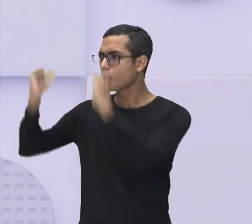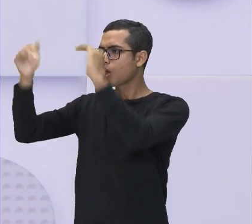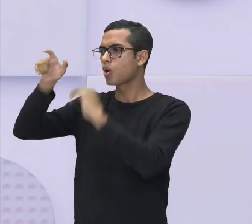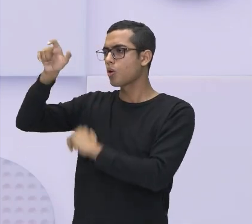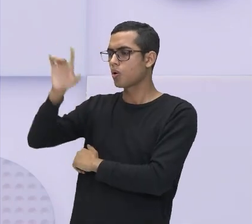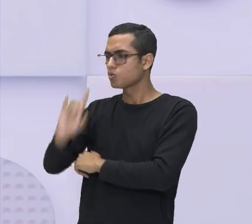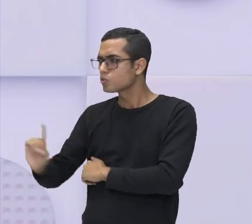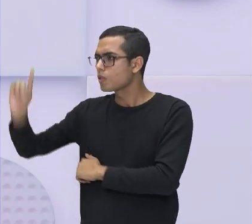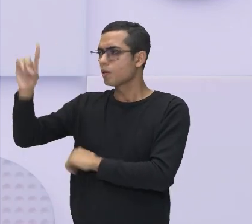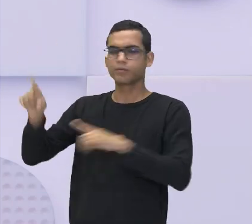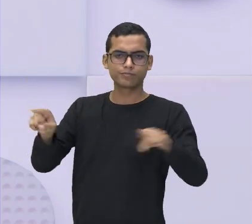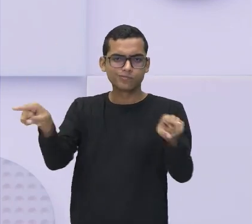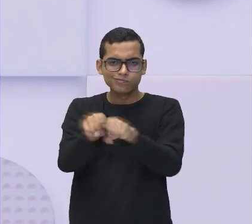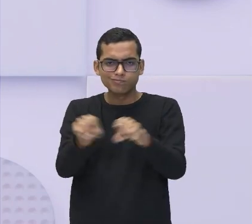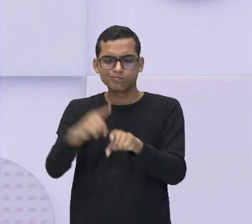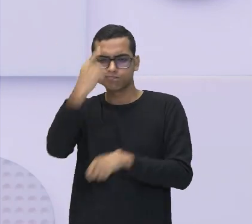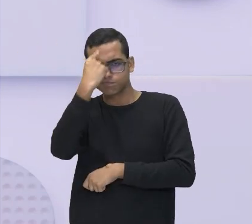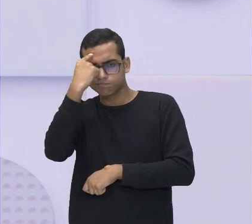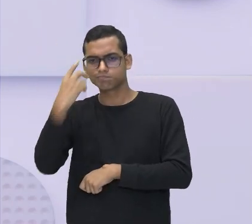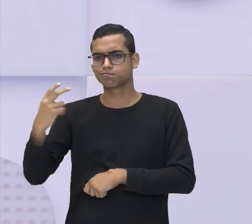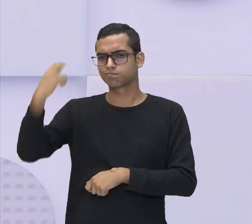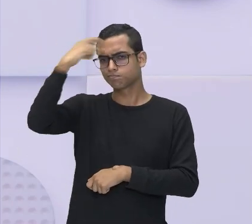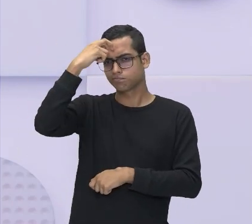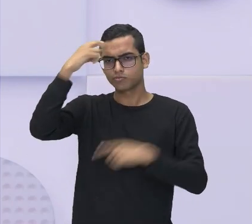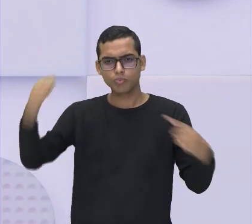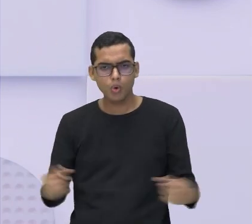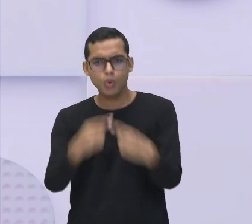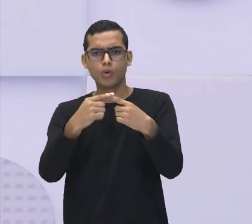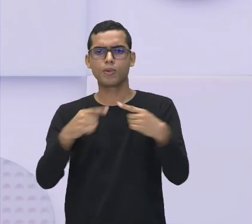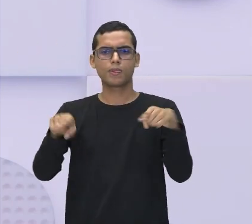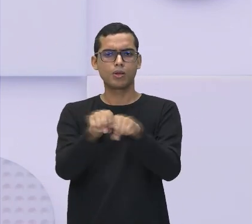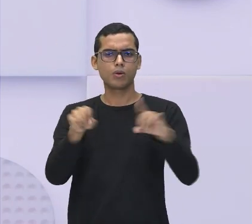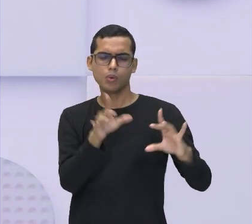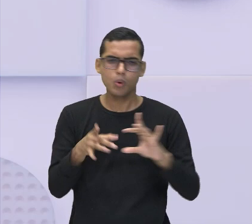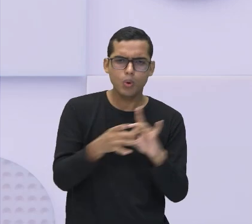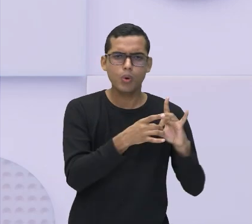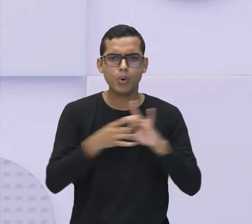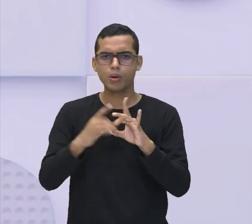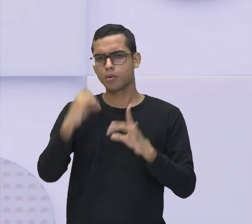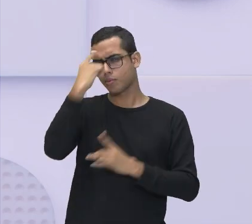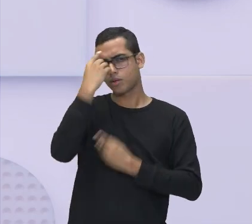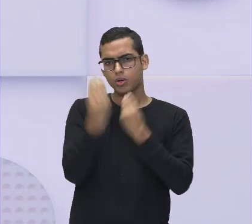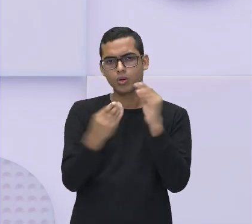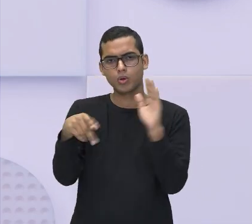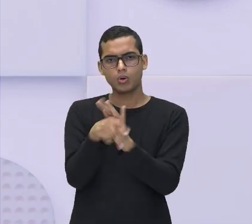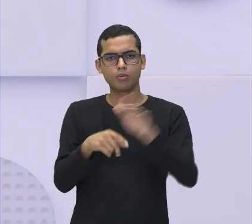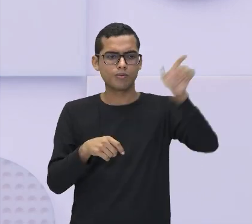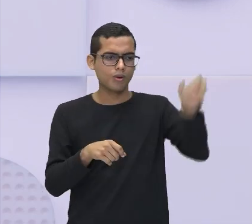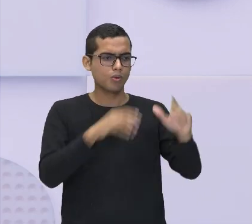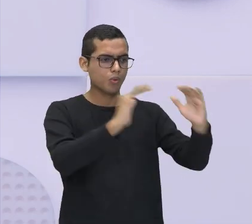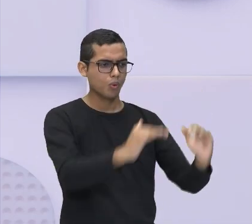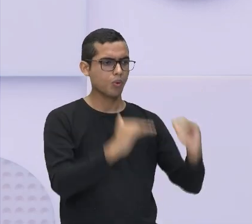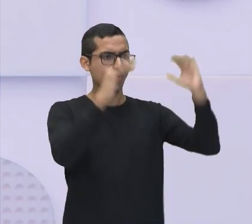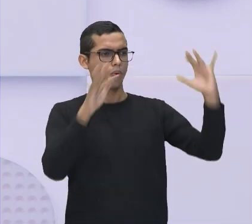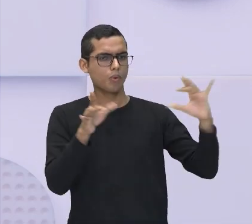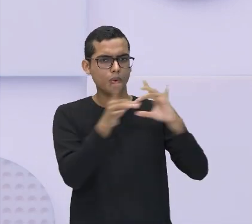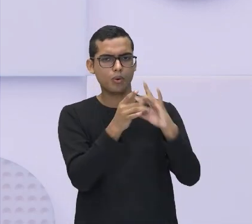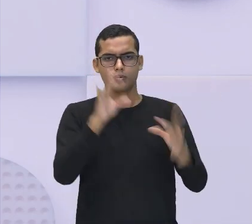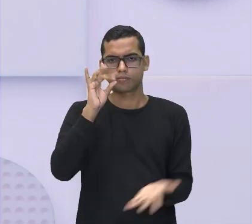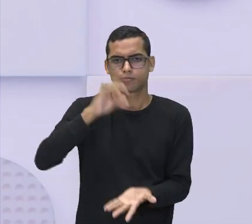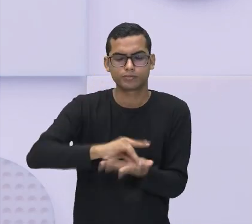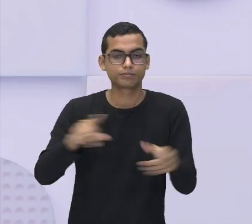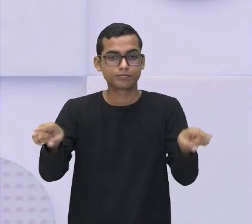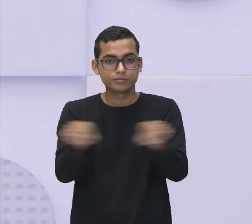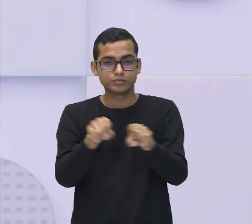pensamento daquela cultura e ao mesmo tempo nos conectar com a dimensão do transcendente, ok? E,